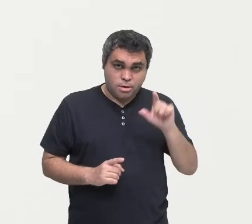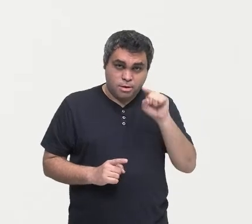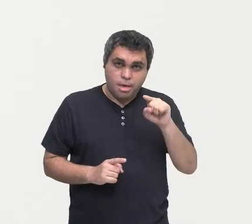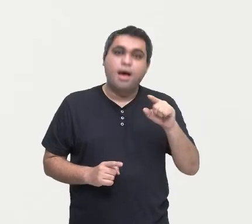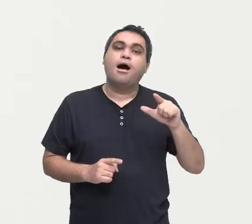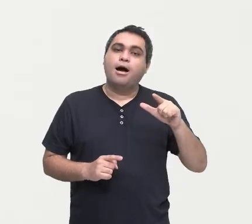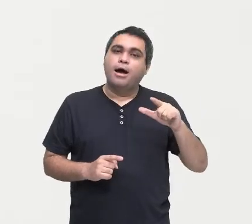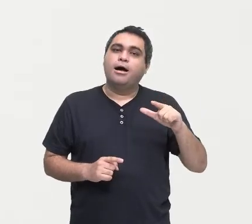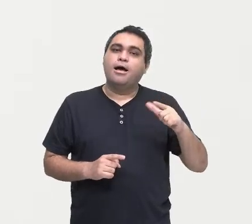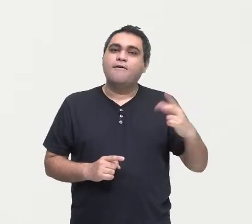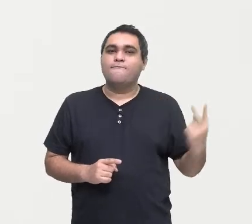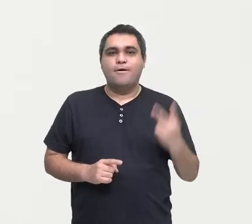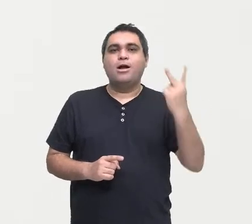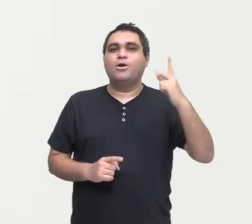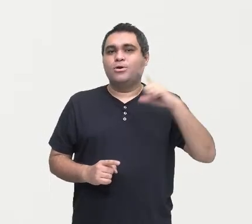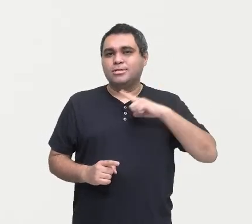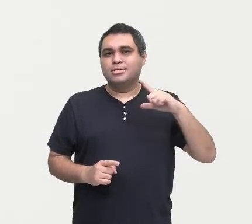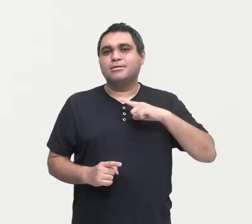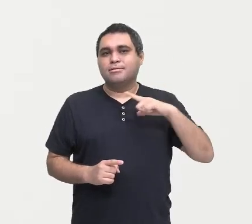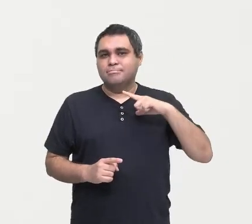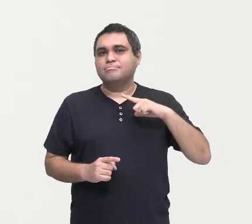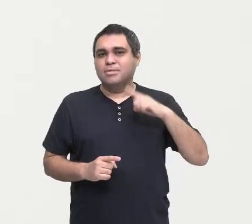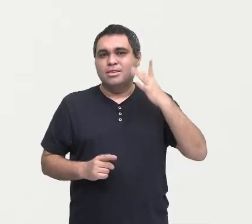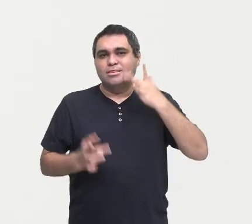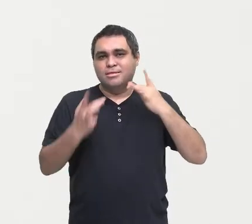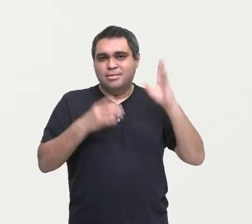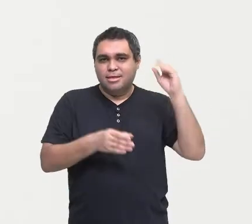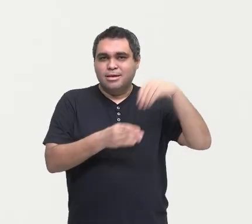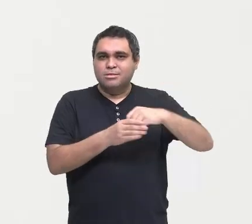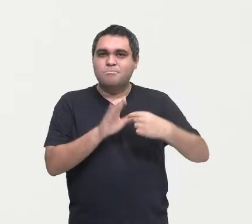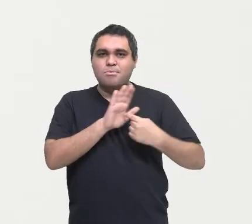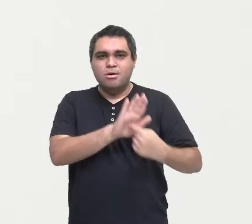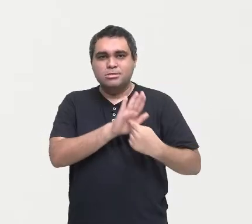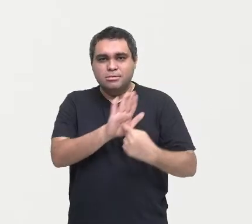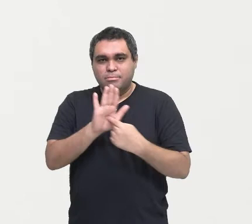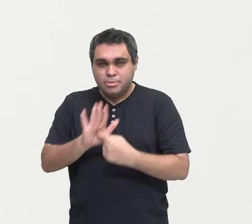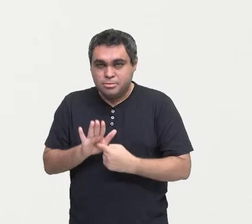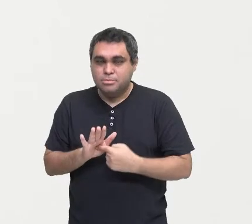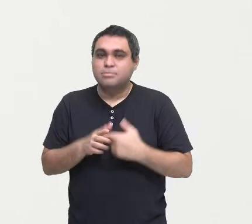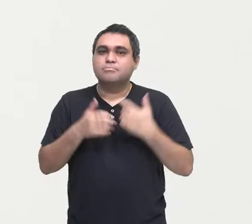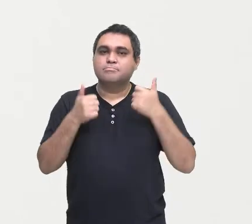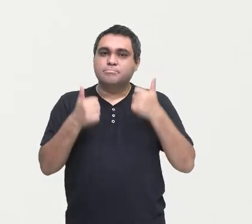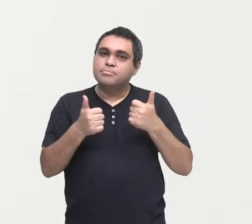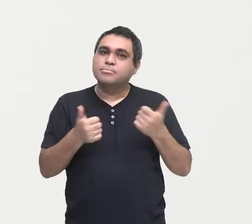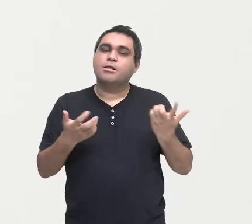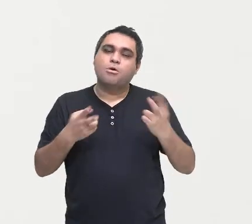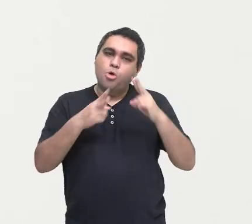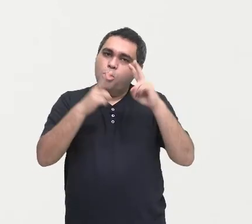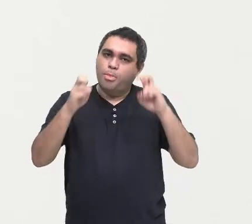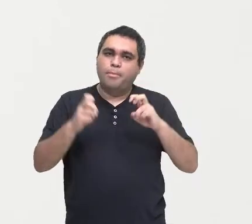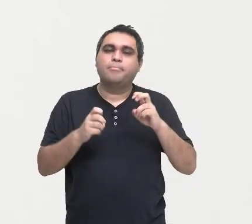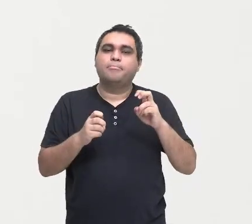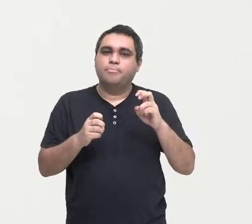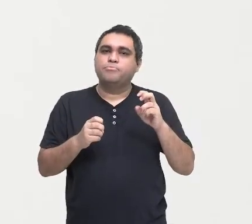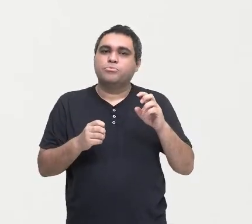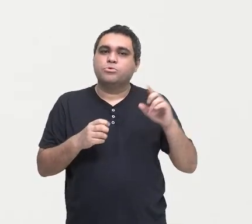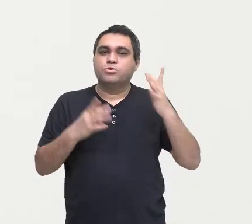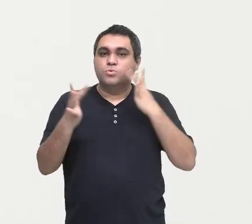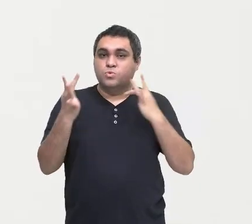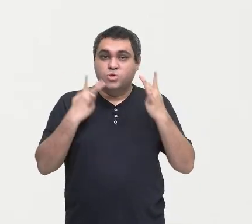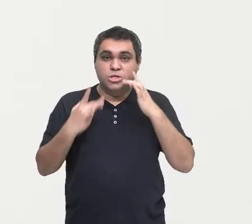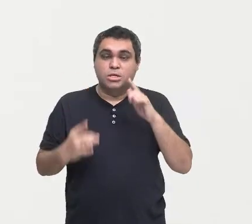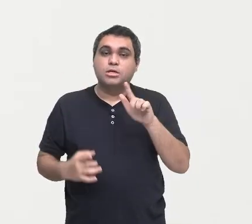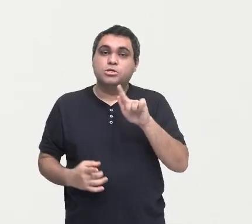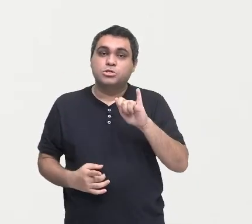Muito bem, muito bem, muito bem. Olha só, então falamos aí a respeito do teatro vicentino. É importante que você